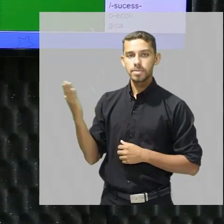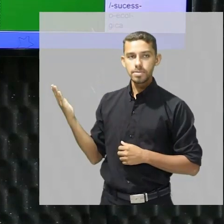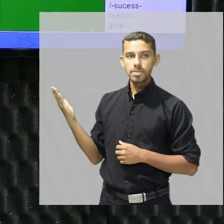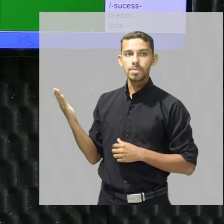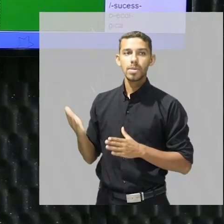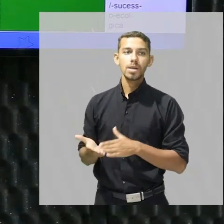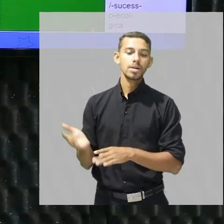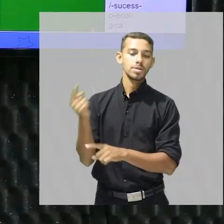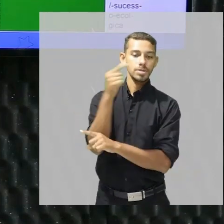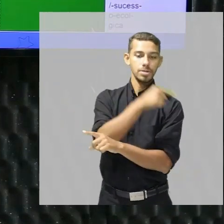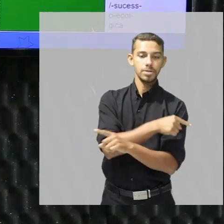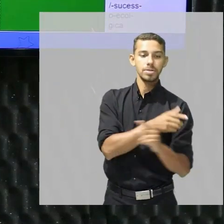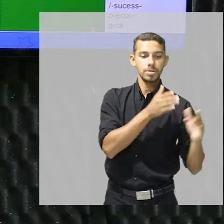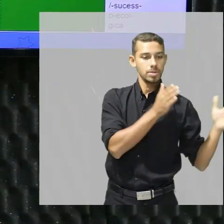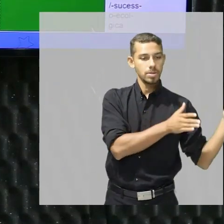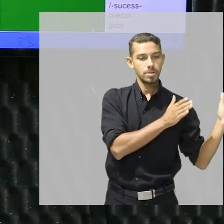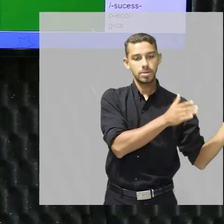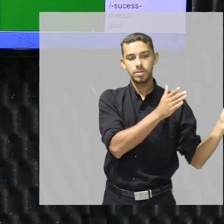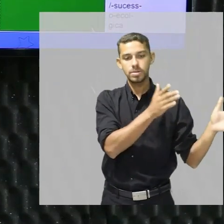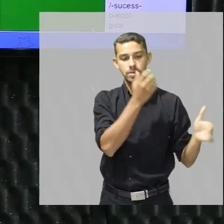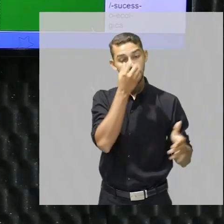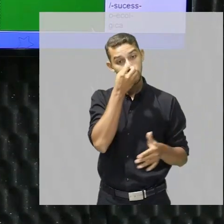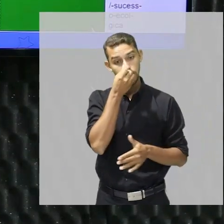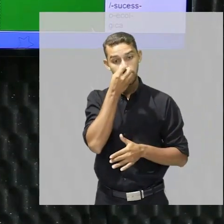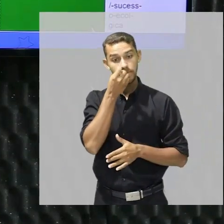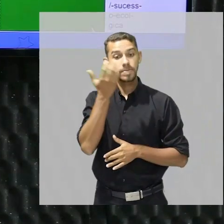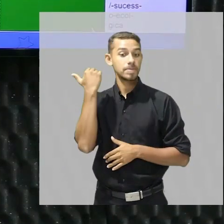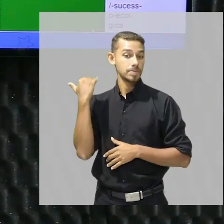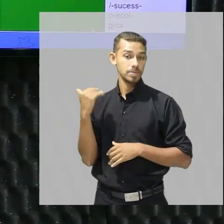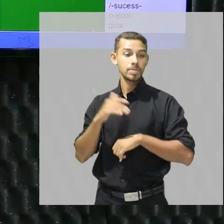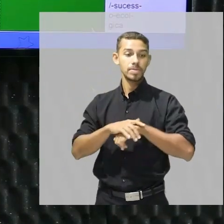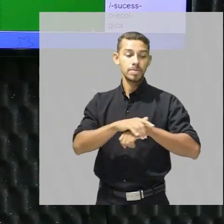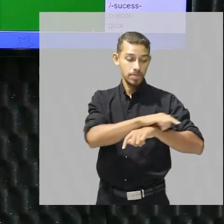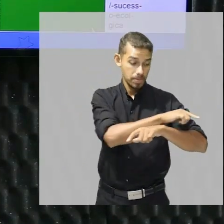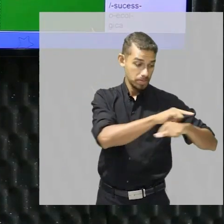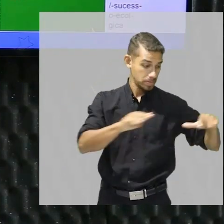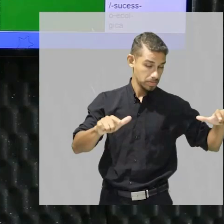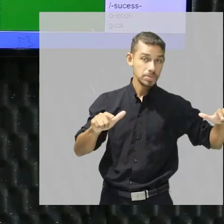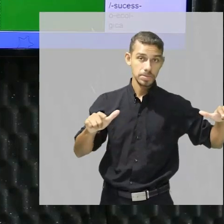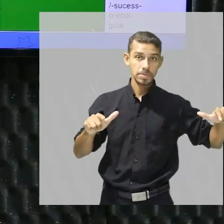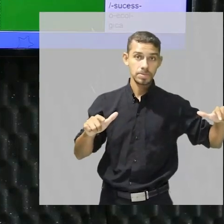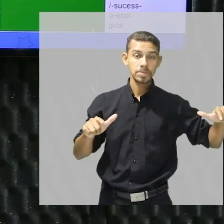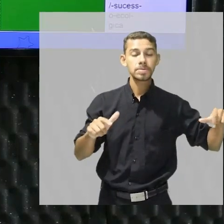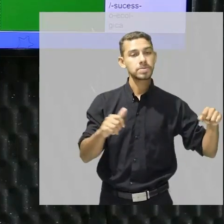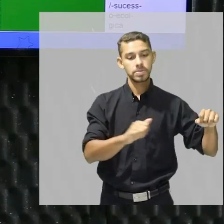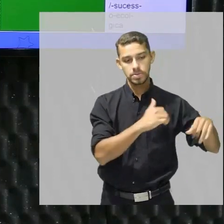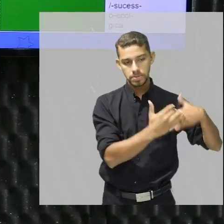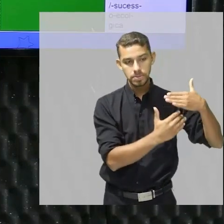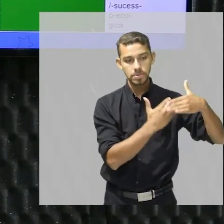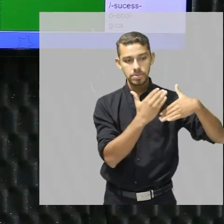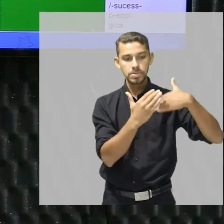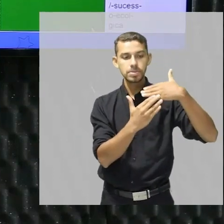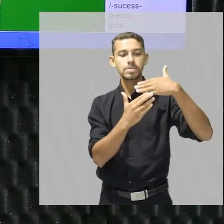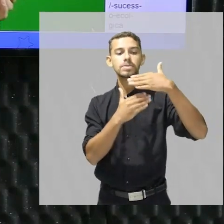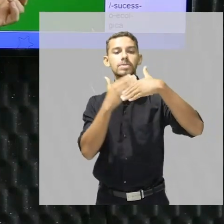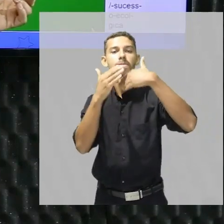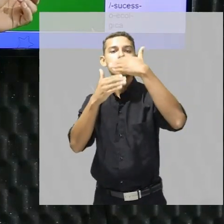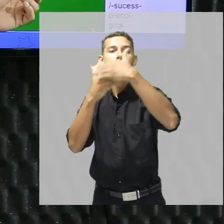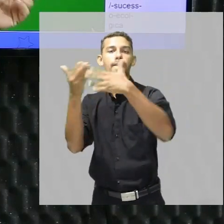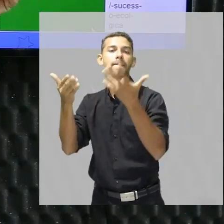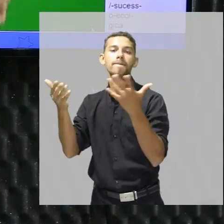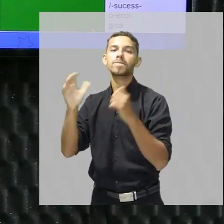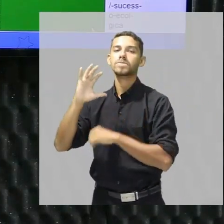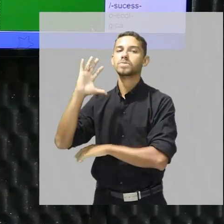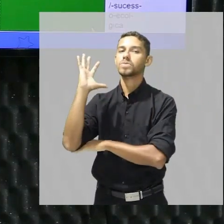a existir nesse local aqui, que antes tinha sido desmatado, agora, depois do processo de regeneração, agora